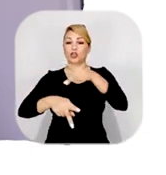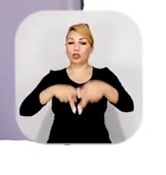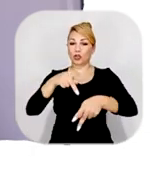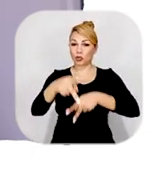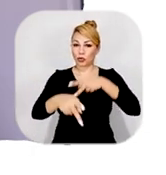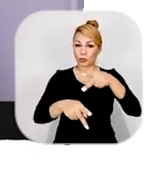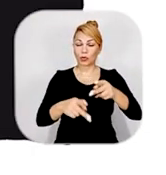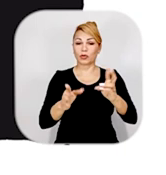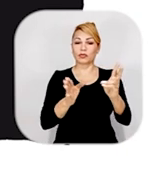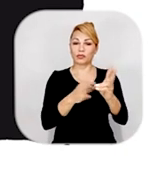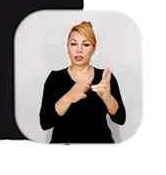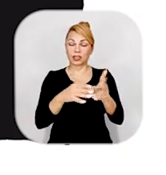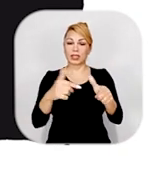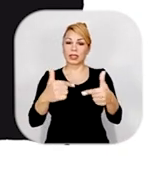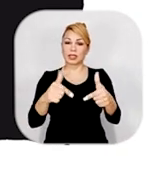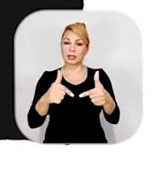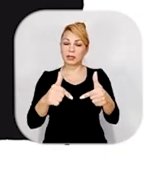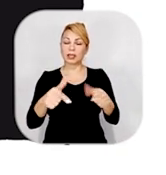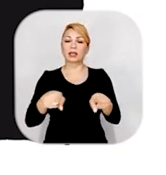trabalhei